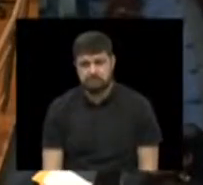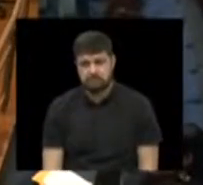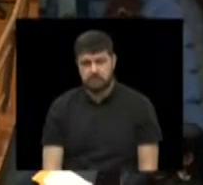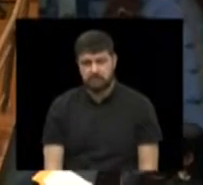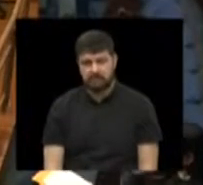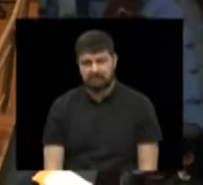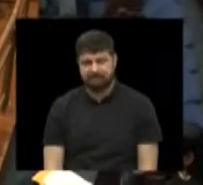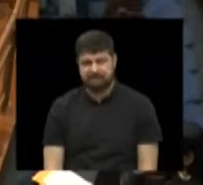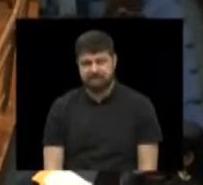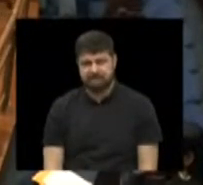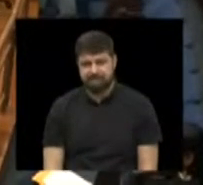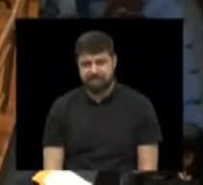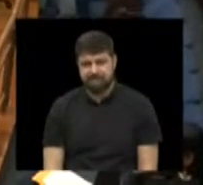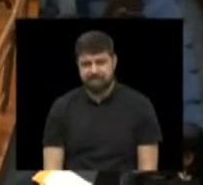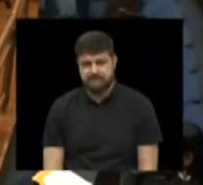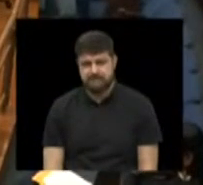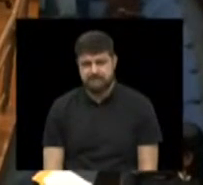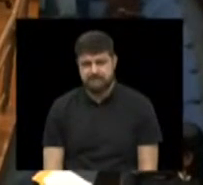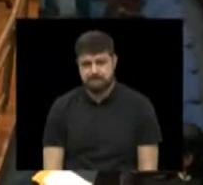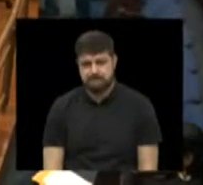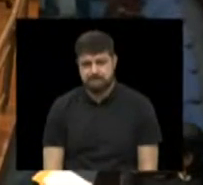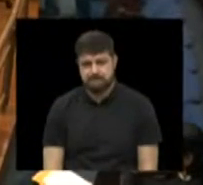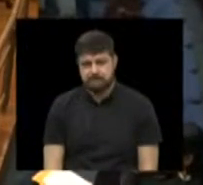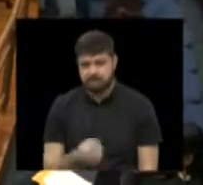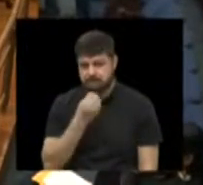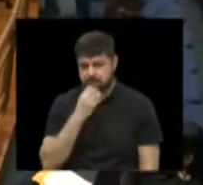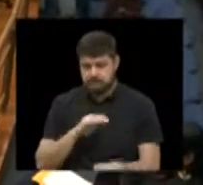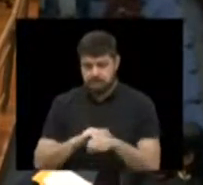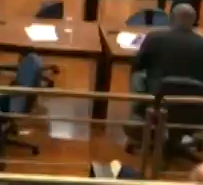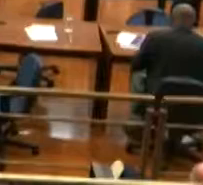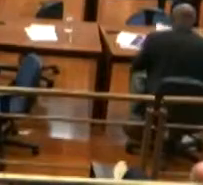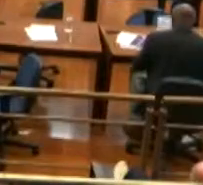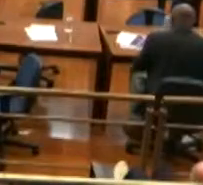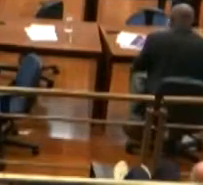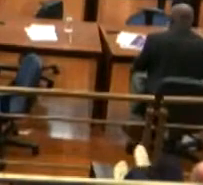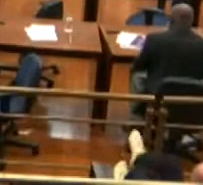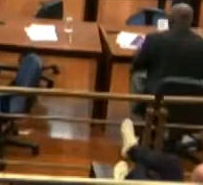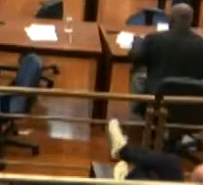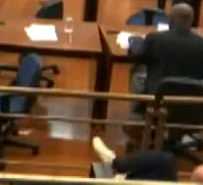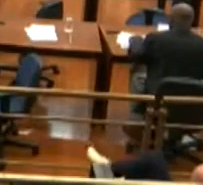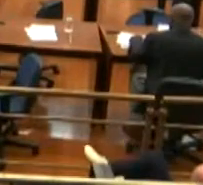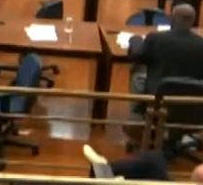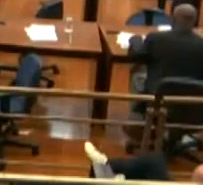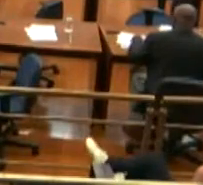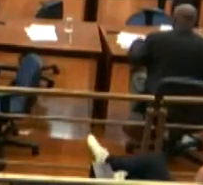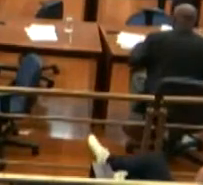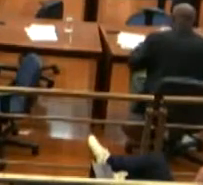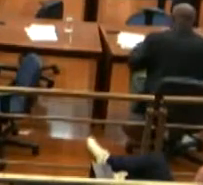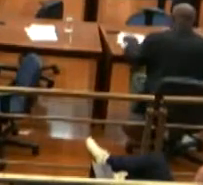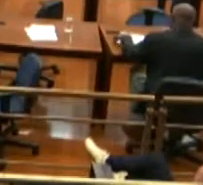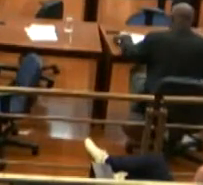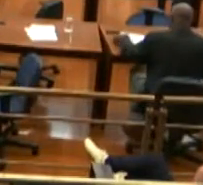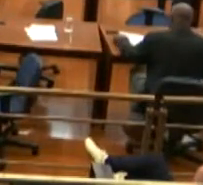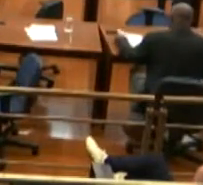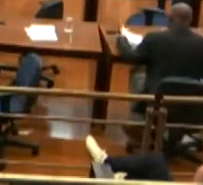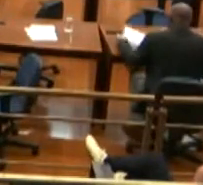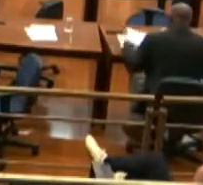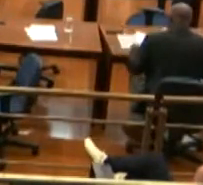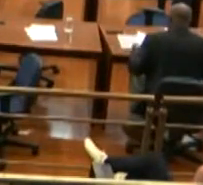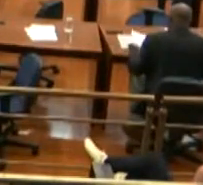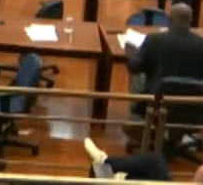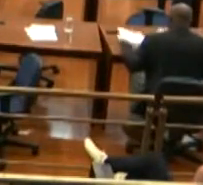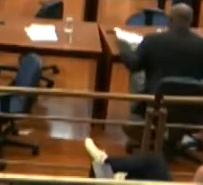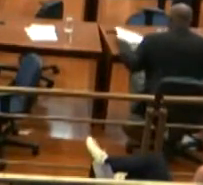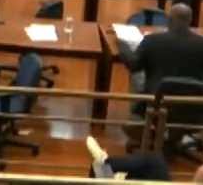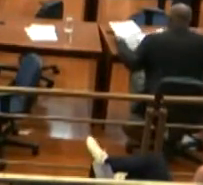o Dia Internacional de Luta contra a LGBTfobia. A data foi instituída para o combate às várias formas pelas